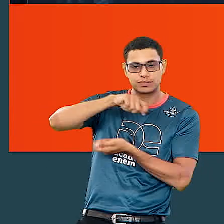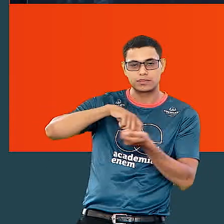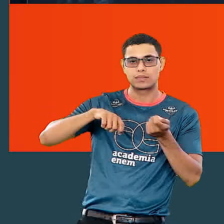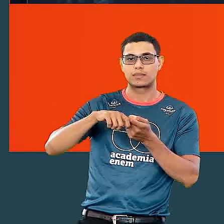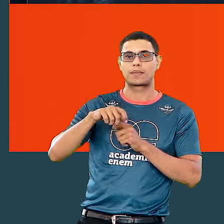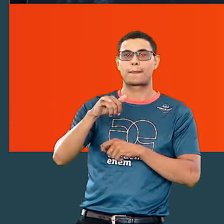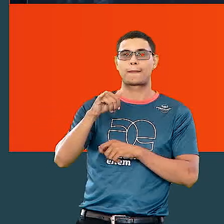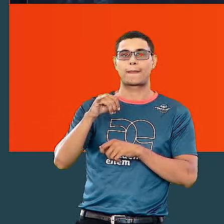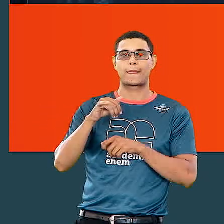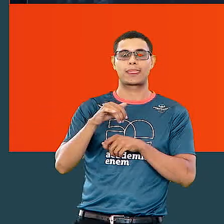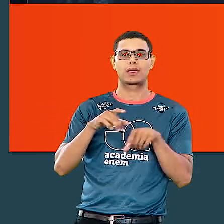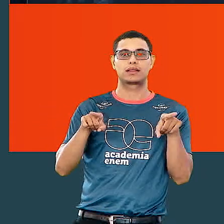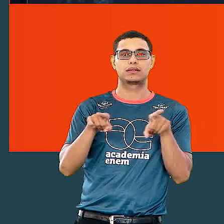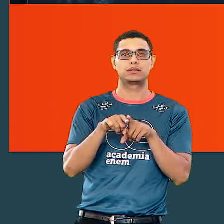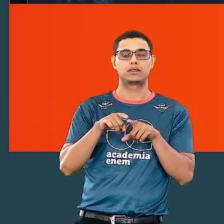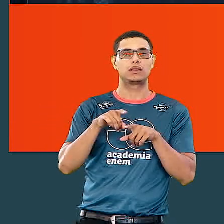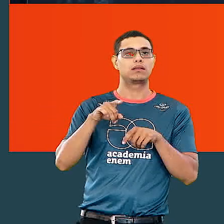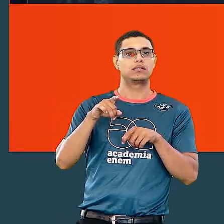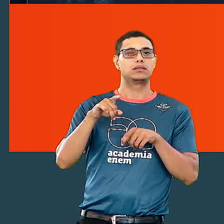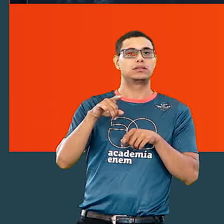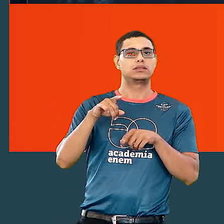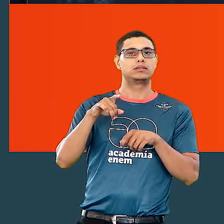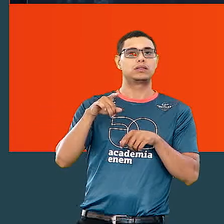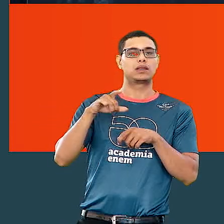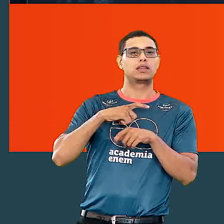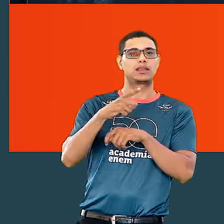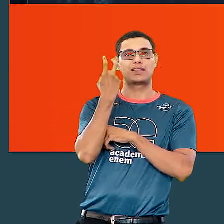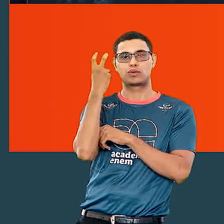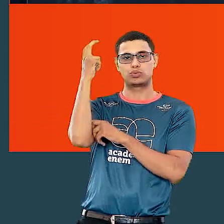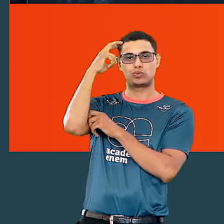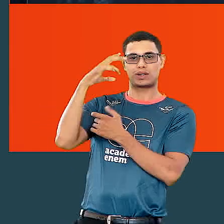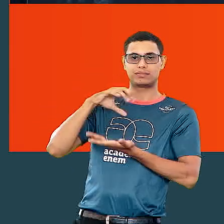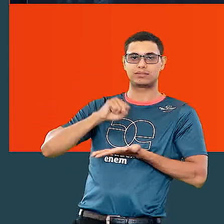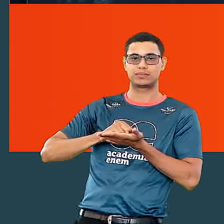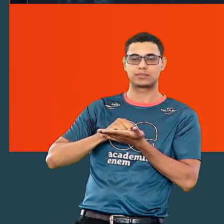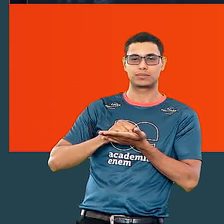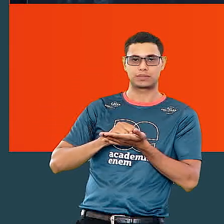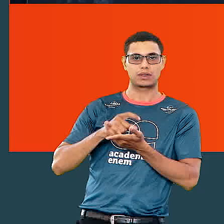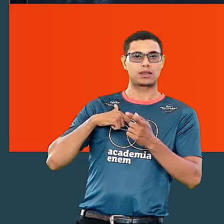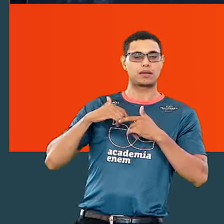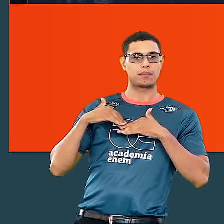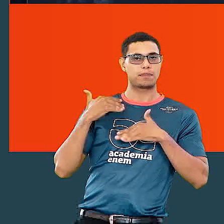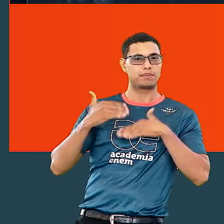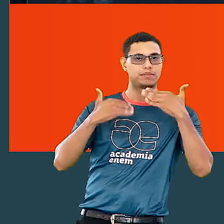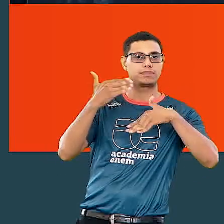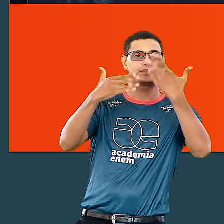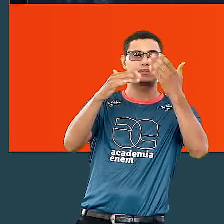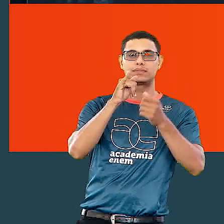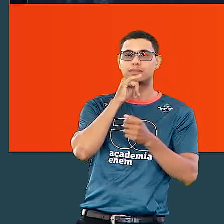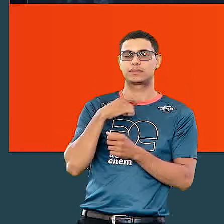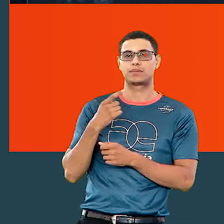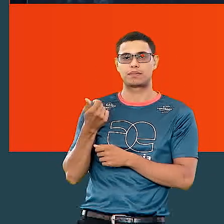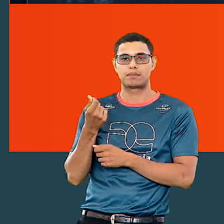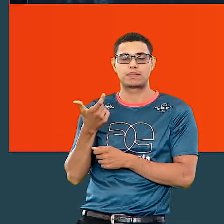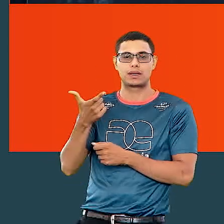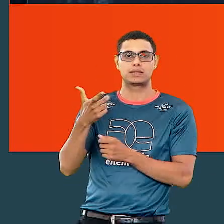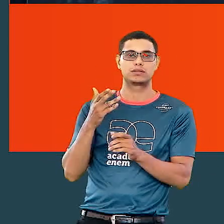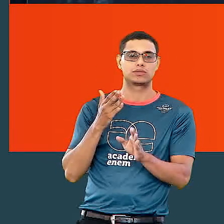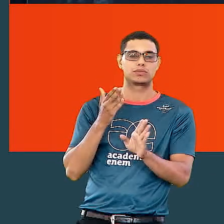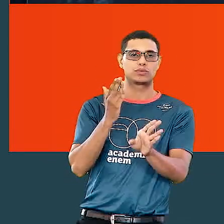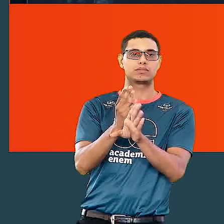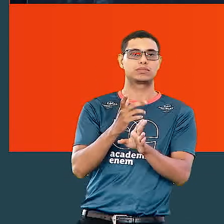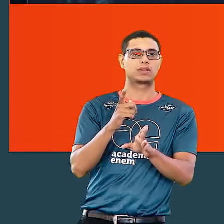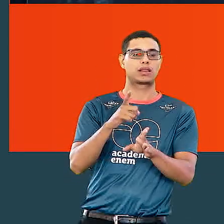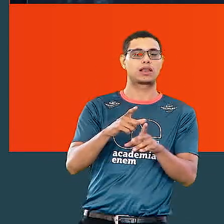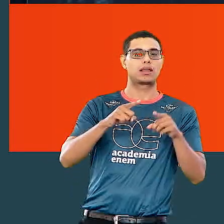de ações registram da mesma forma essa mentalidade prevalecente. Os preços das ações são o melhor